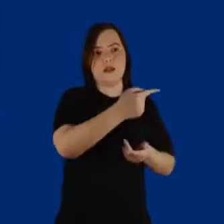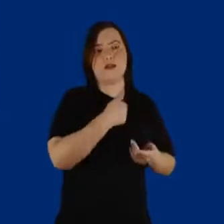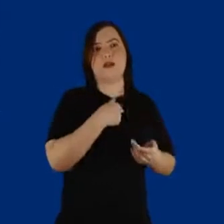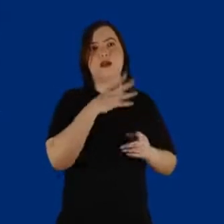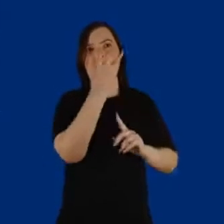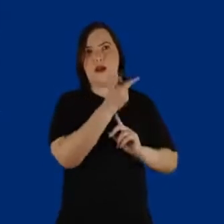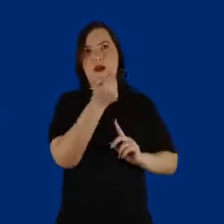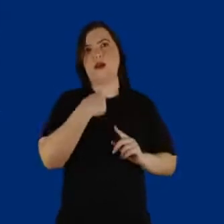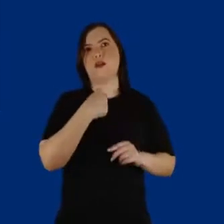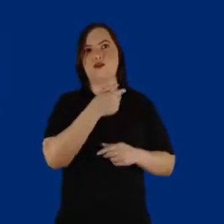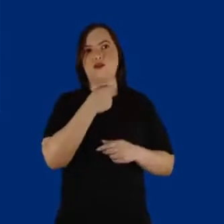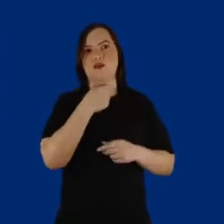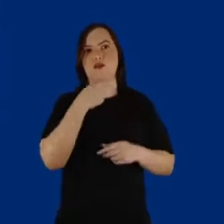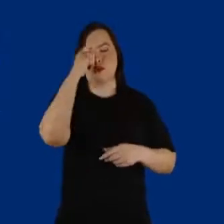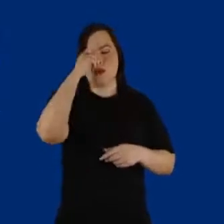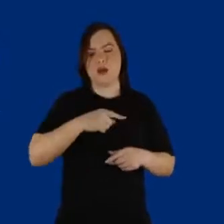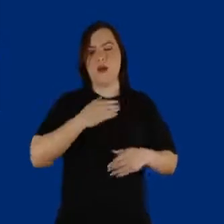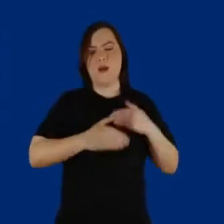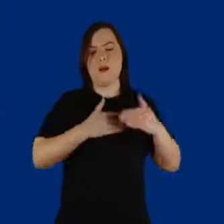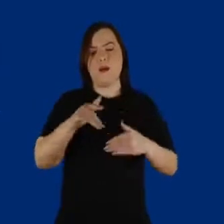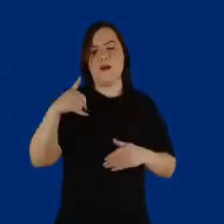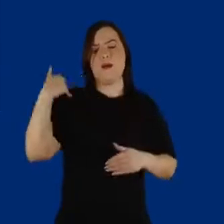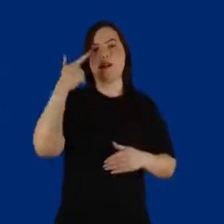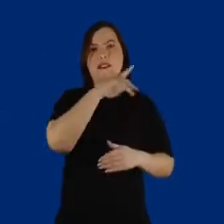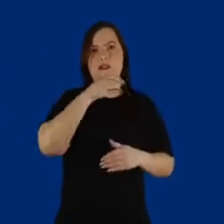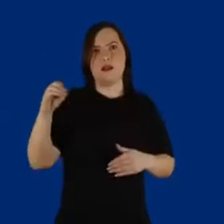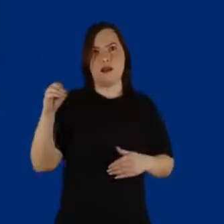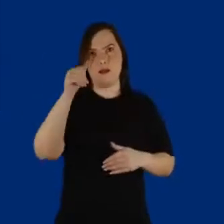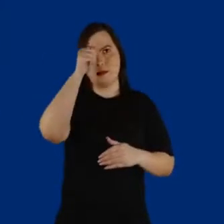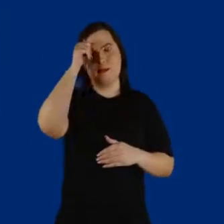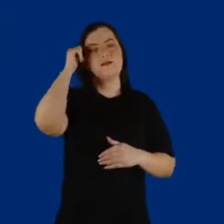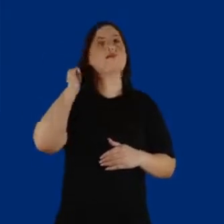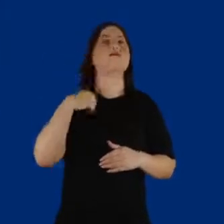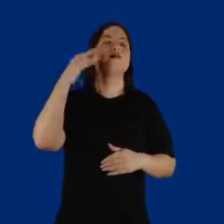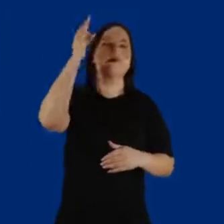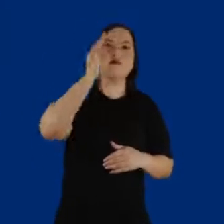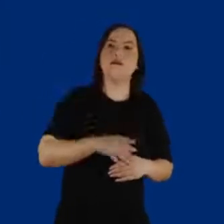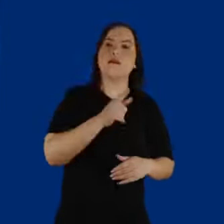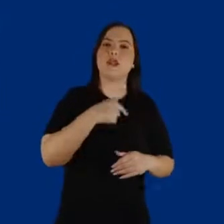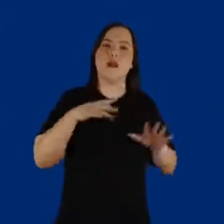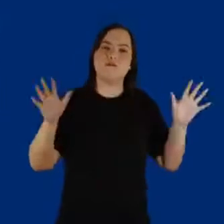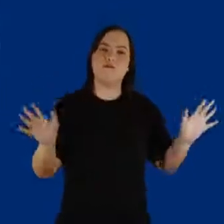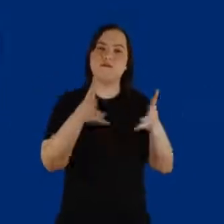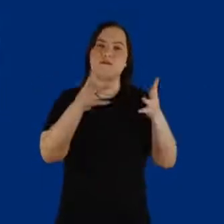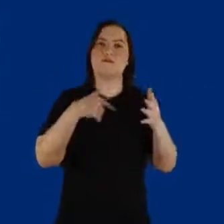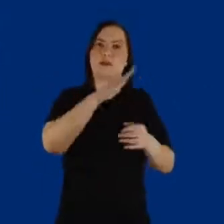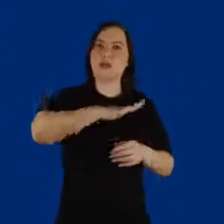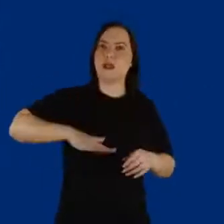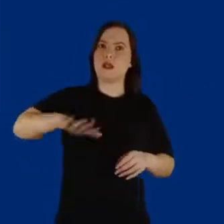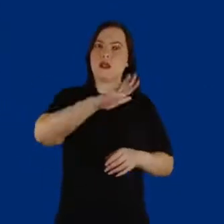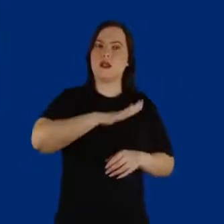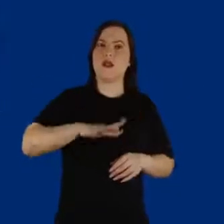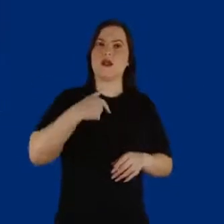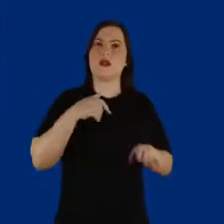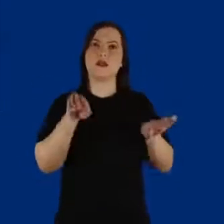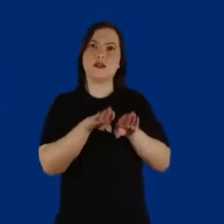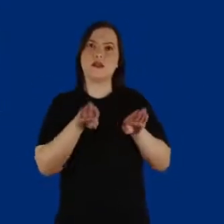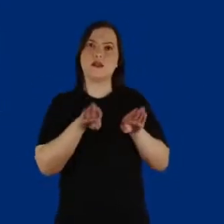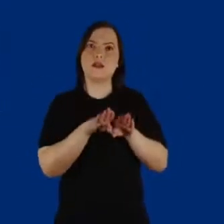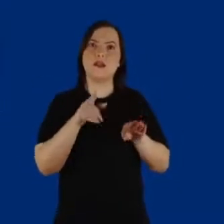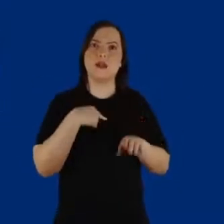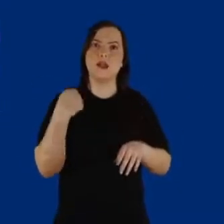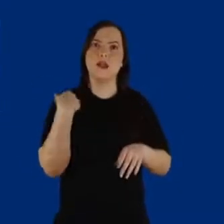de 1922, 100 anos. Então, isso, com certeza, vai agitar. Esse campo vai agitar. Nós